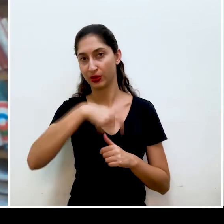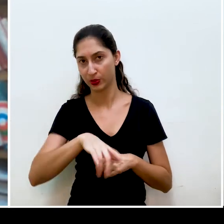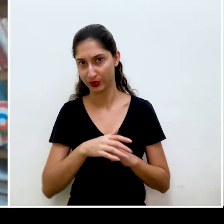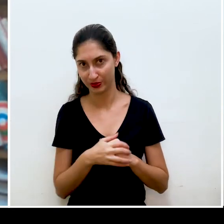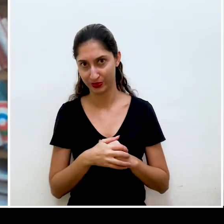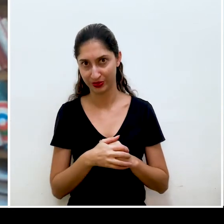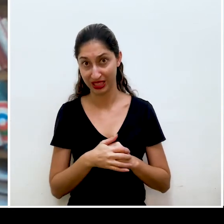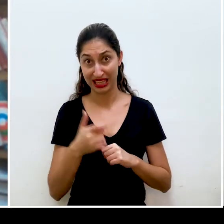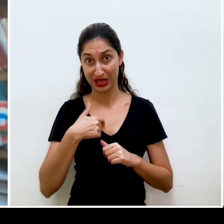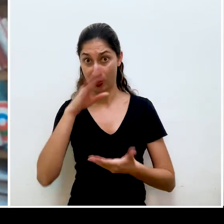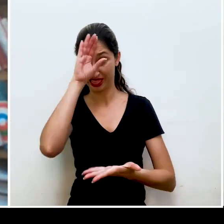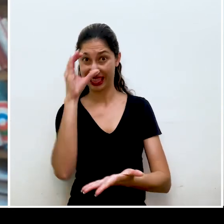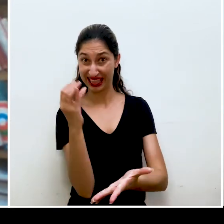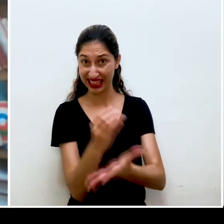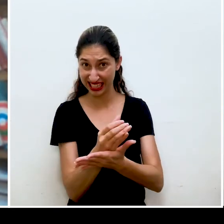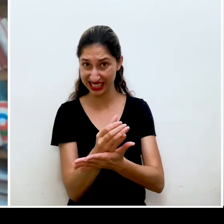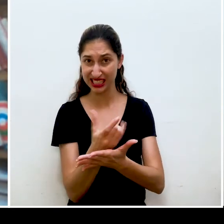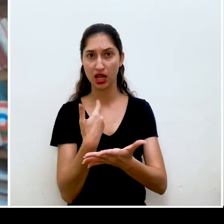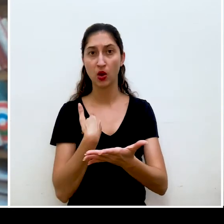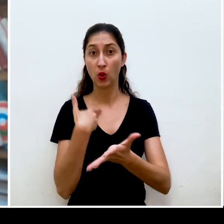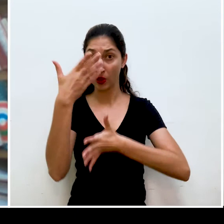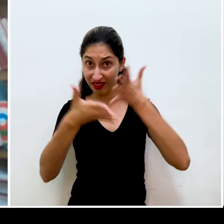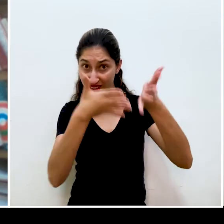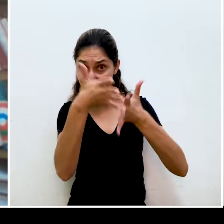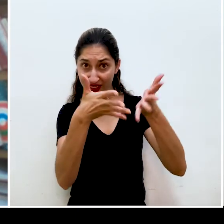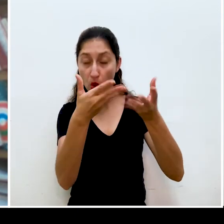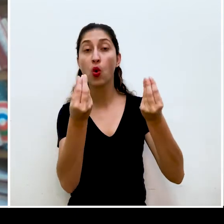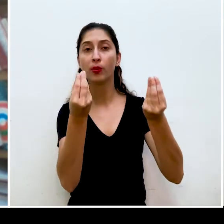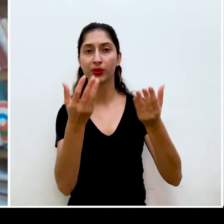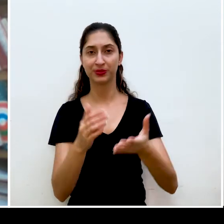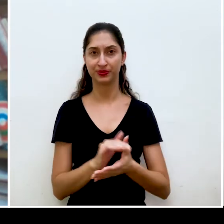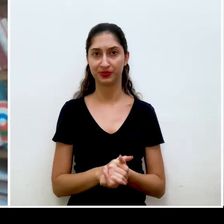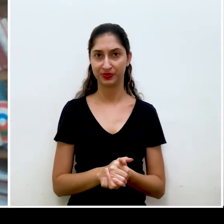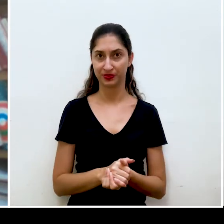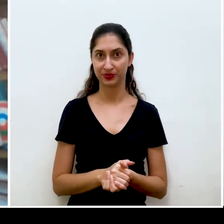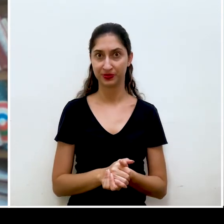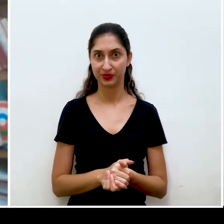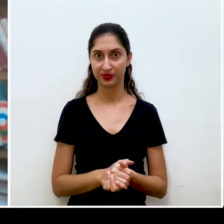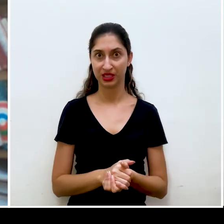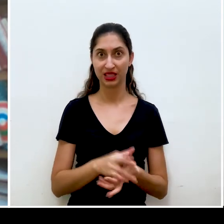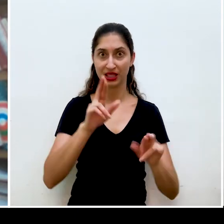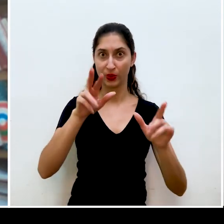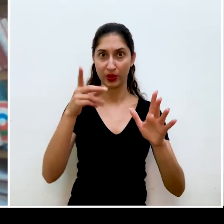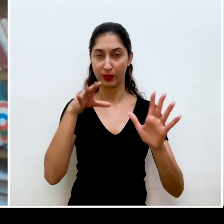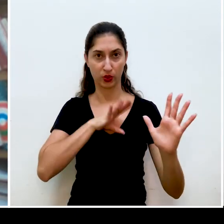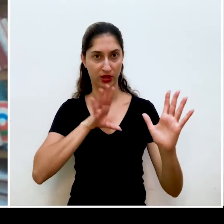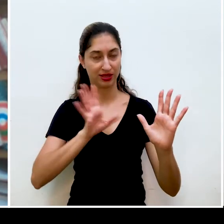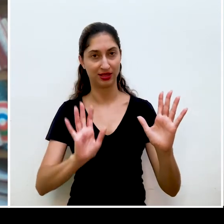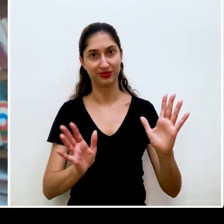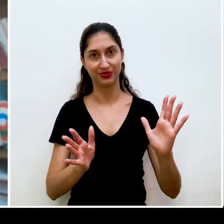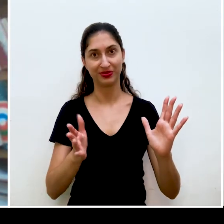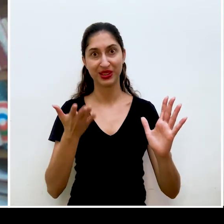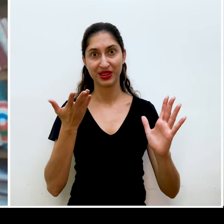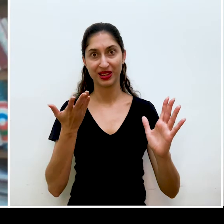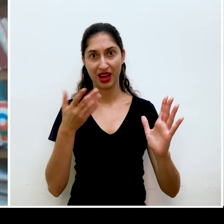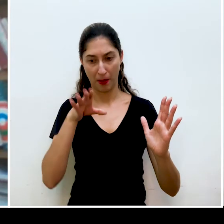descrever a minha tese em língua de sinais, né? E não em língua escrita. A